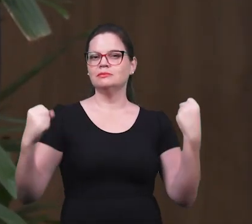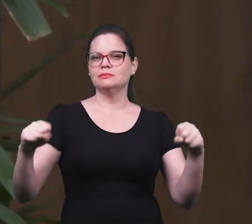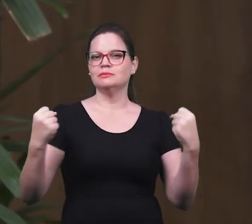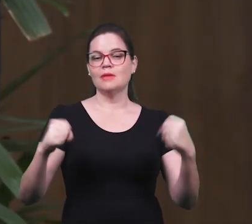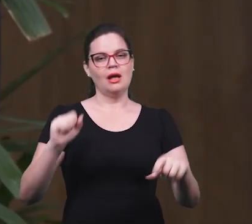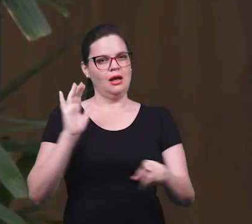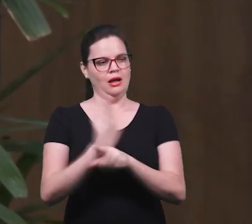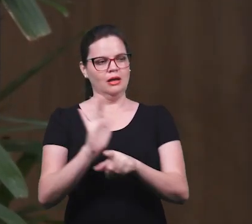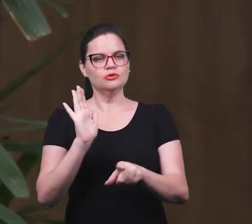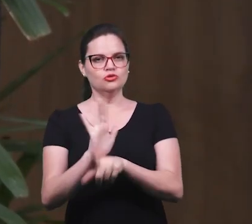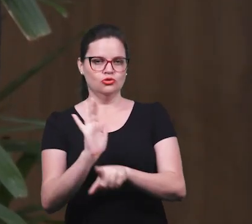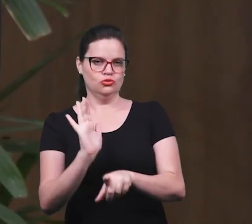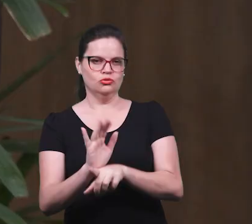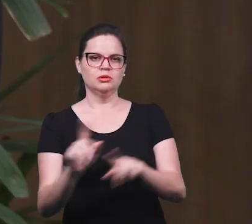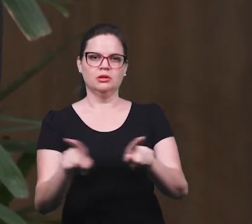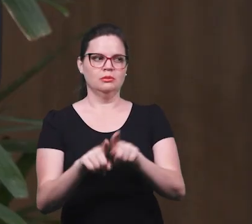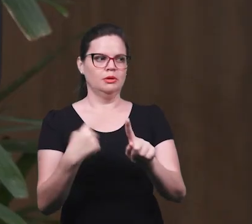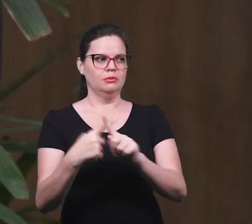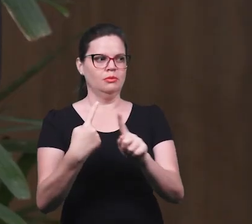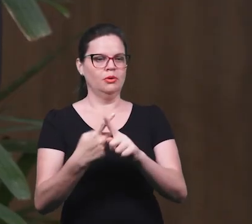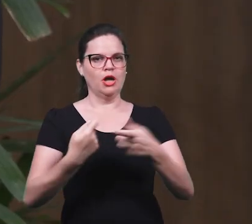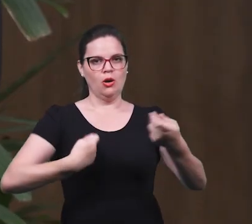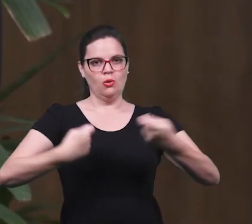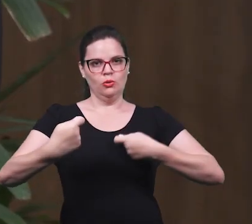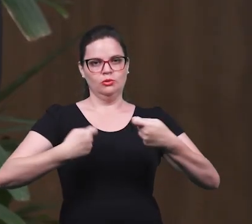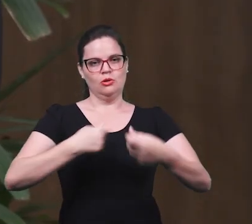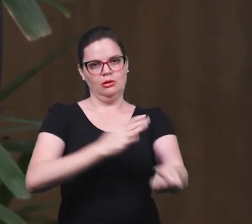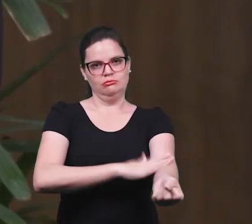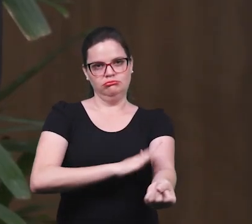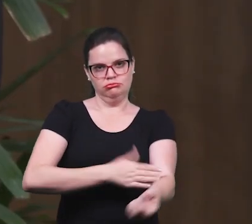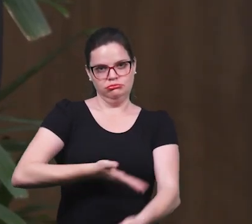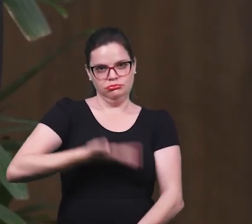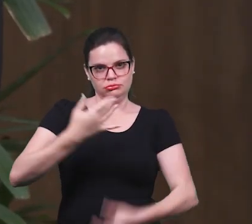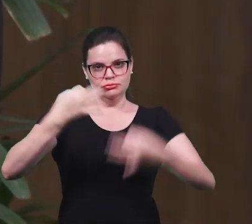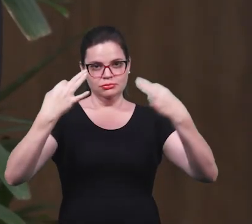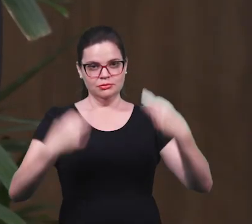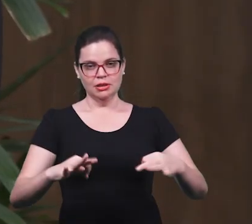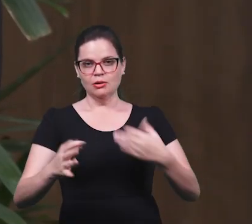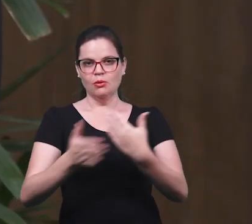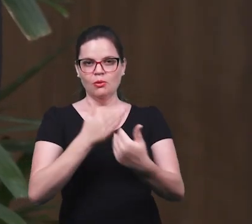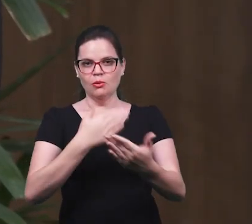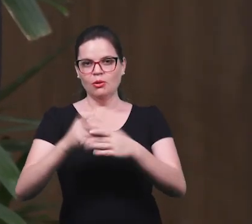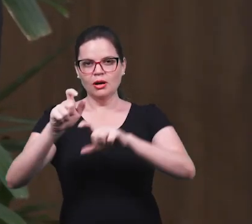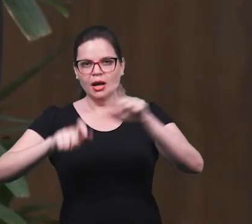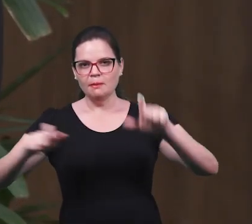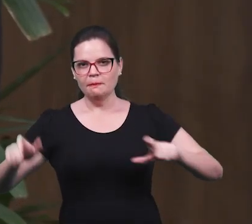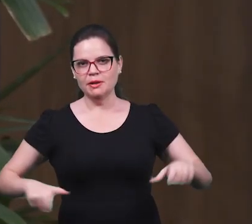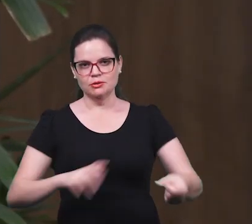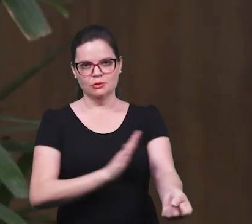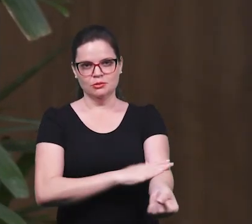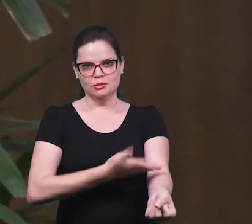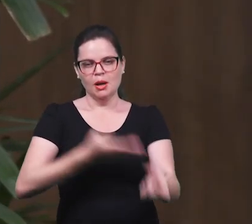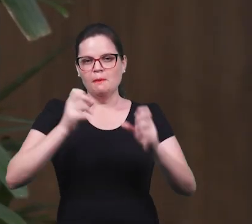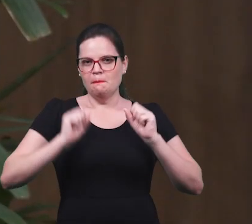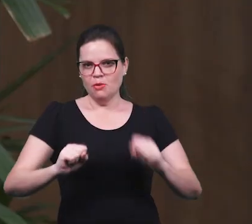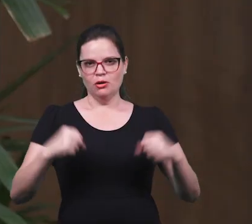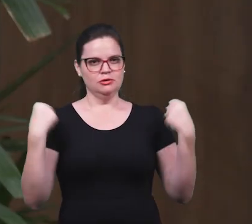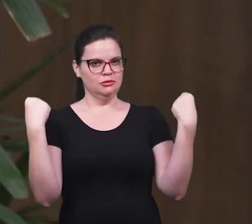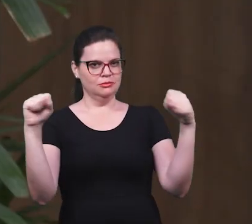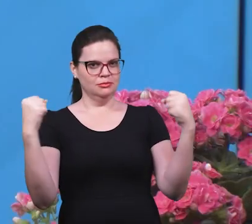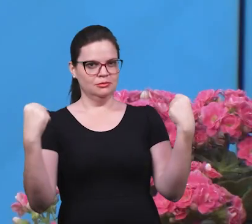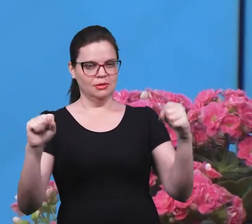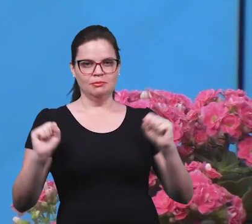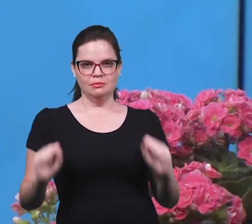ajuda bastante no controle da hipertensão. Então, qualquer paciente hipertenso pode fazer exercício?